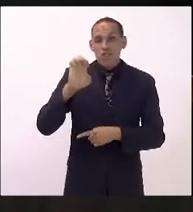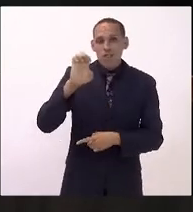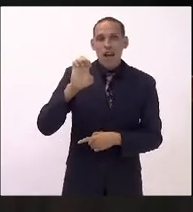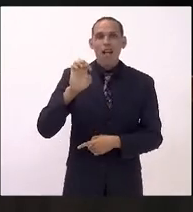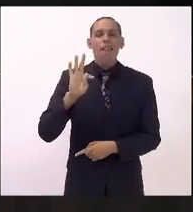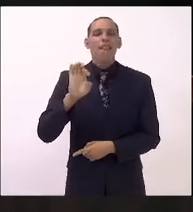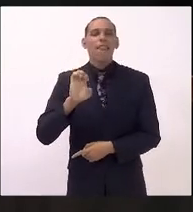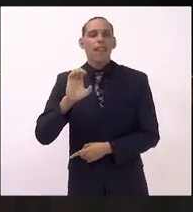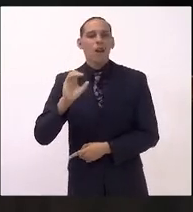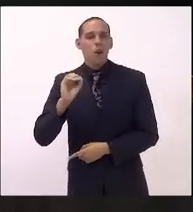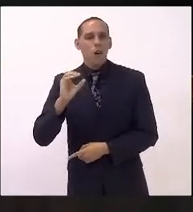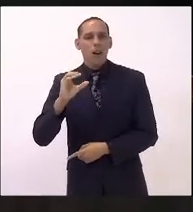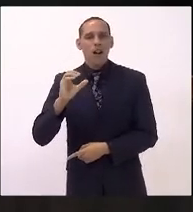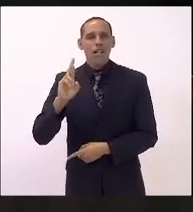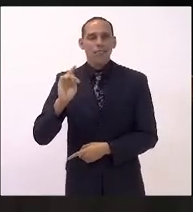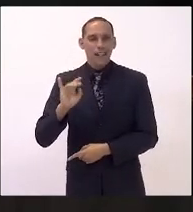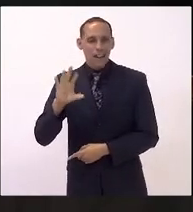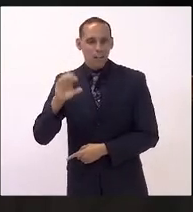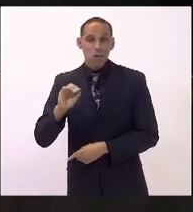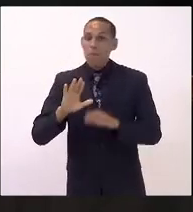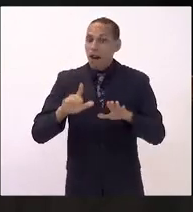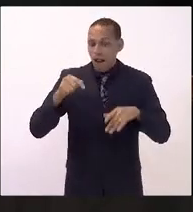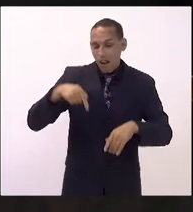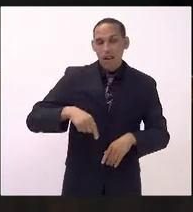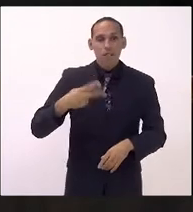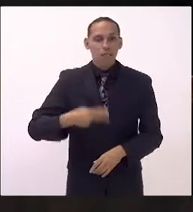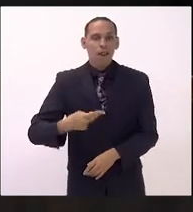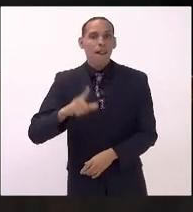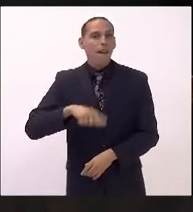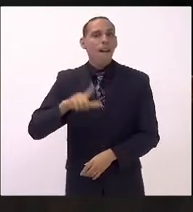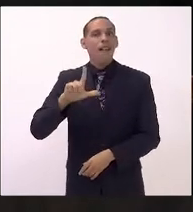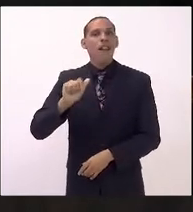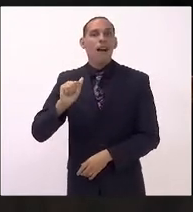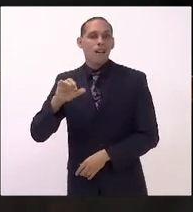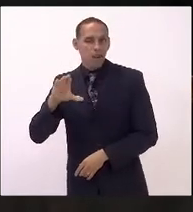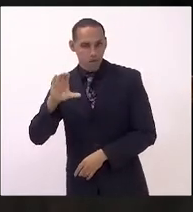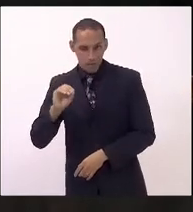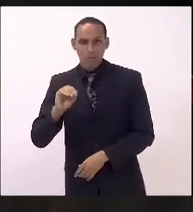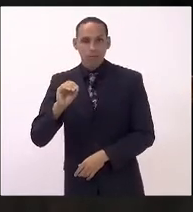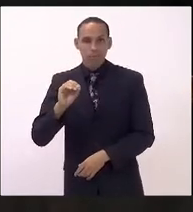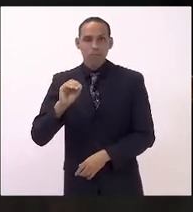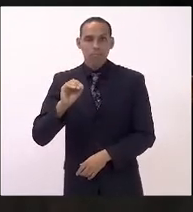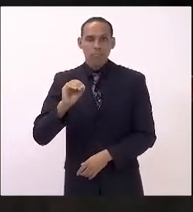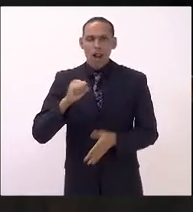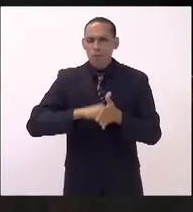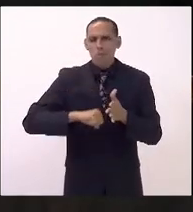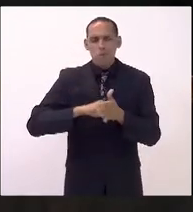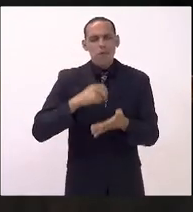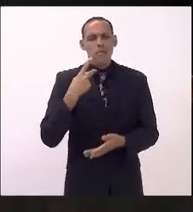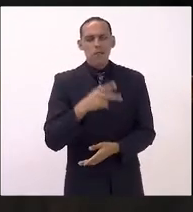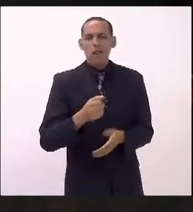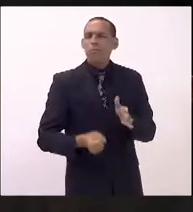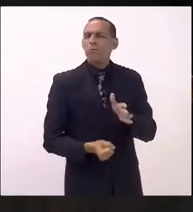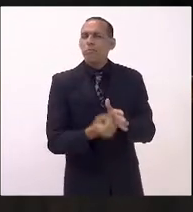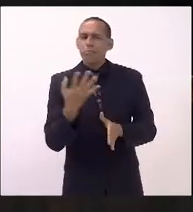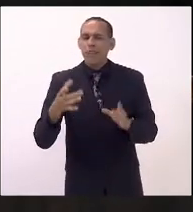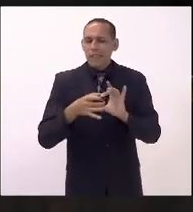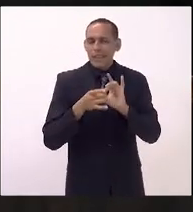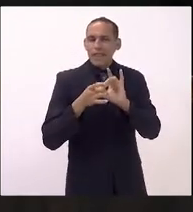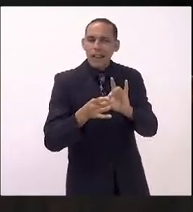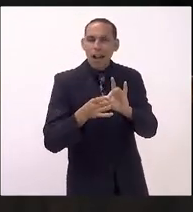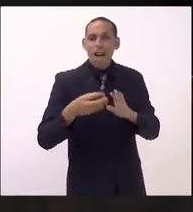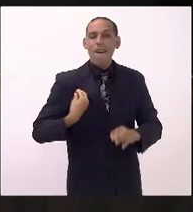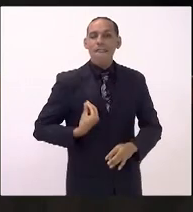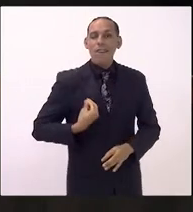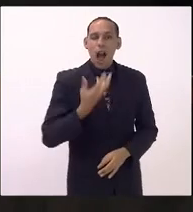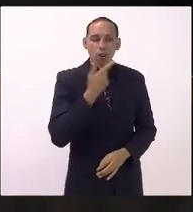país constitucionalmente laico como o Brasil. Suas lutas muitas vezes se entrelaçam à história de vida de